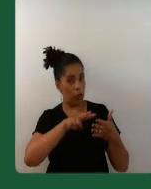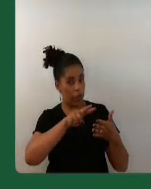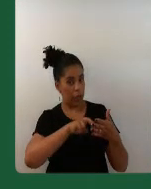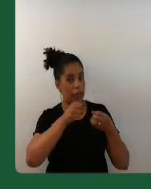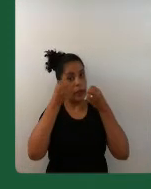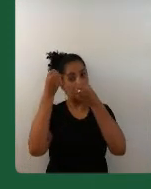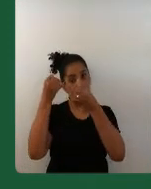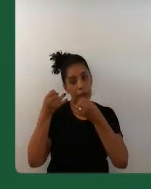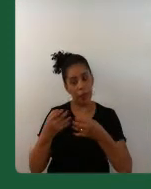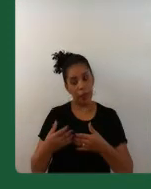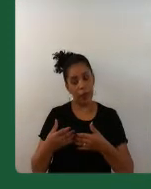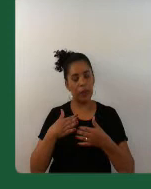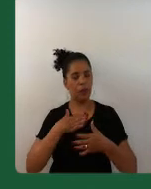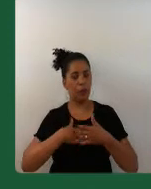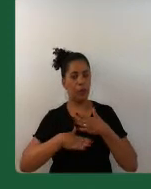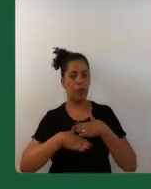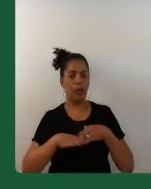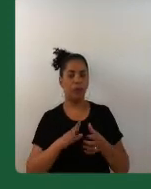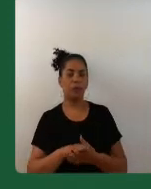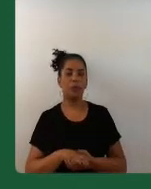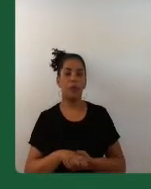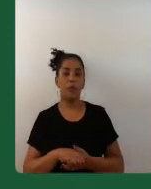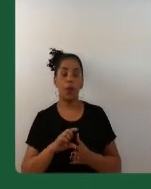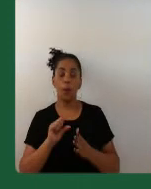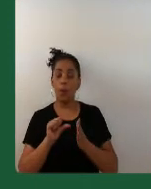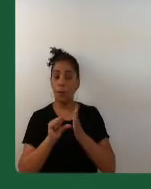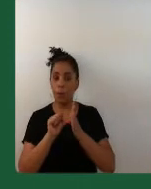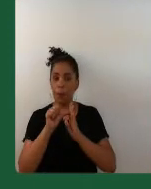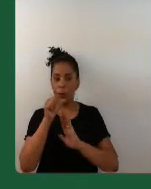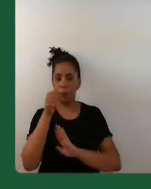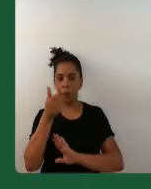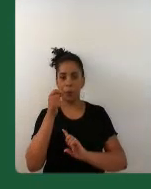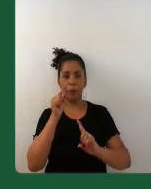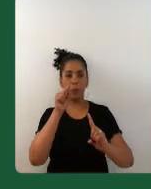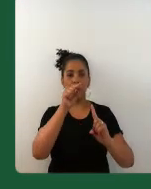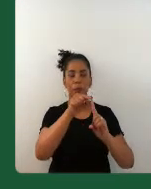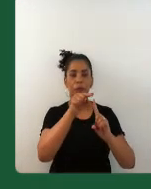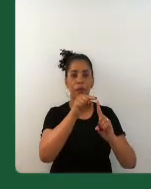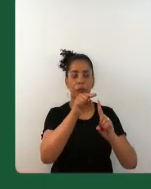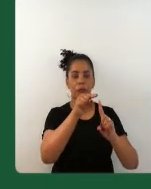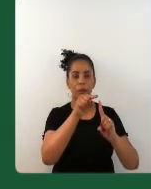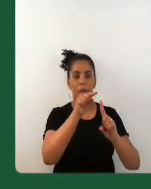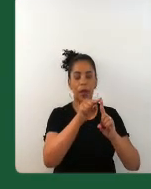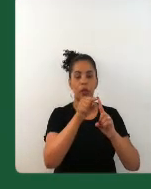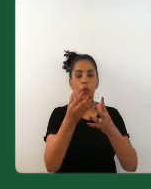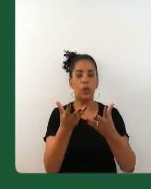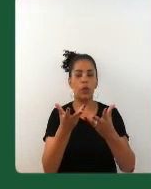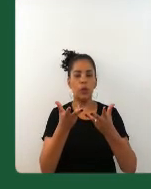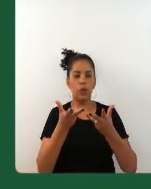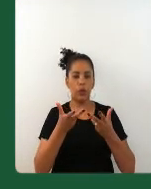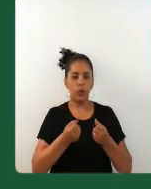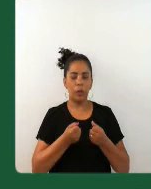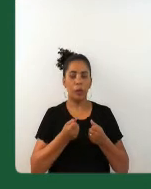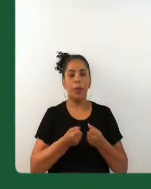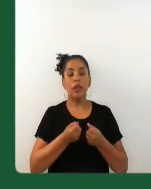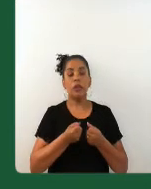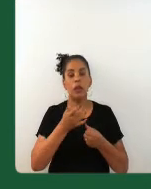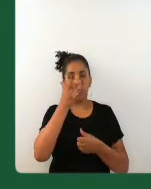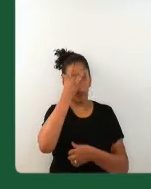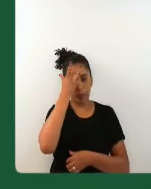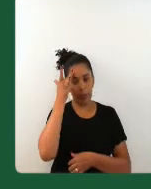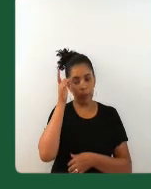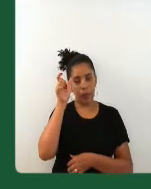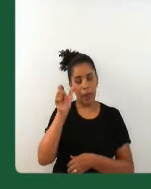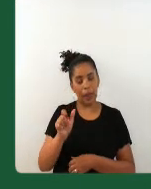pouquinho. Um dos nossos objetivos, um dos primeiros, é realizar o acolhimento com a família paciente, a fim de orientar e